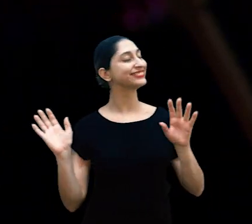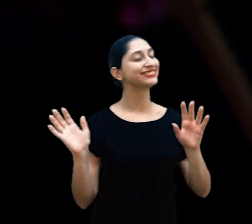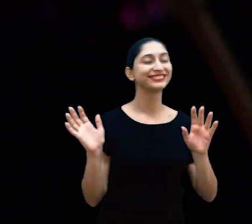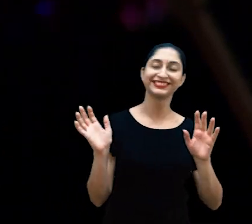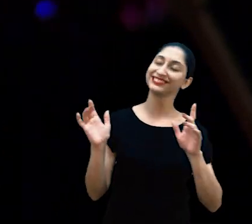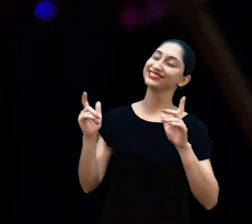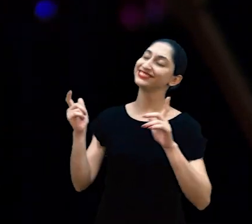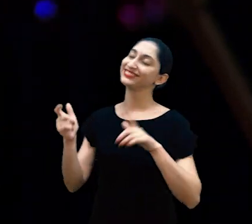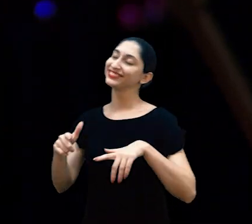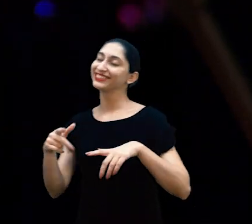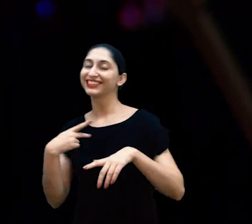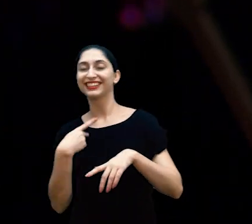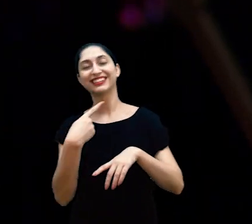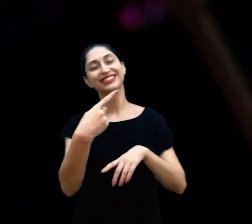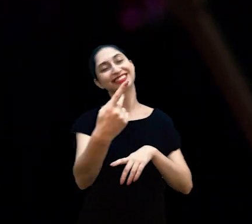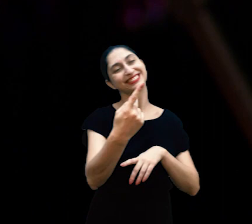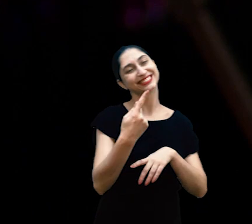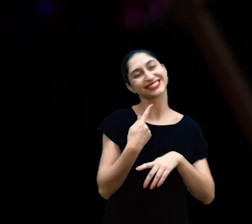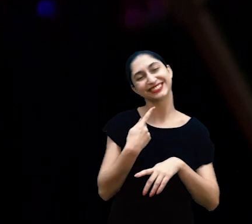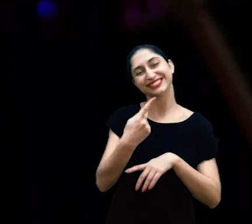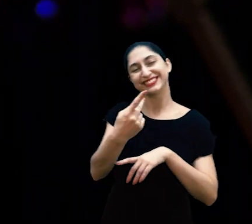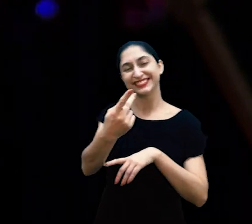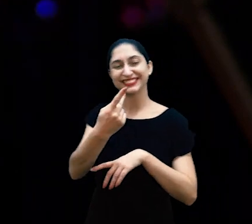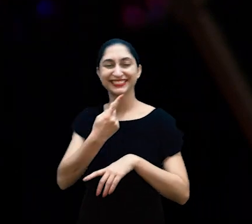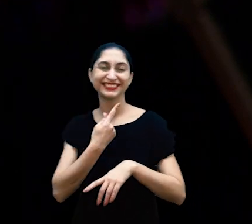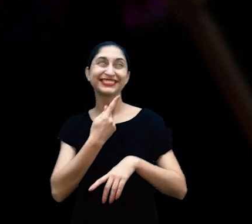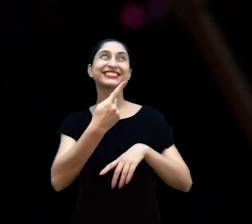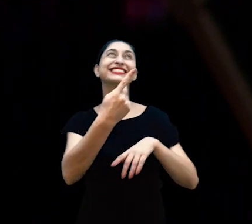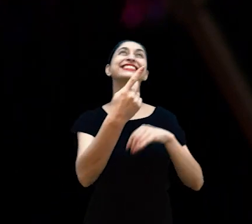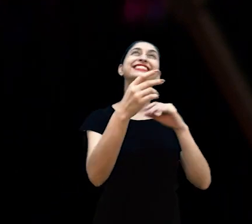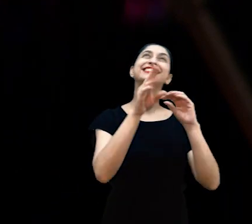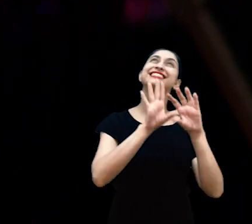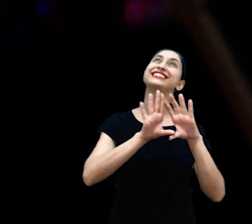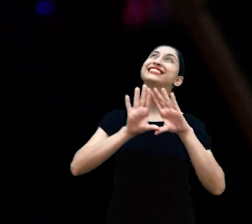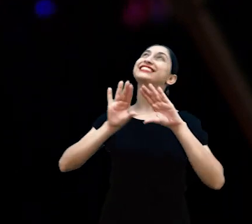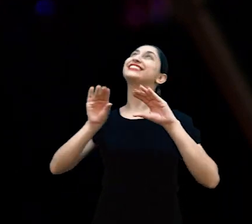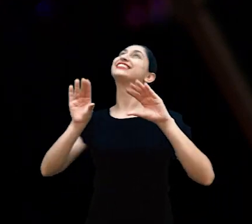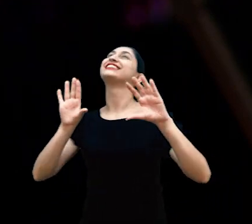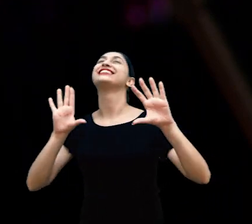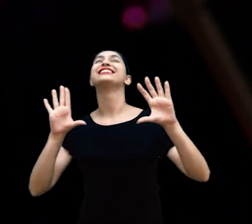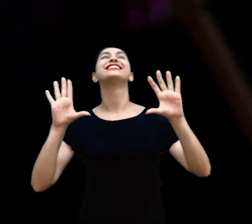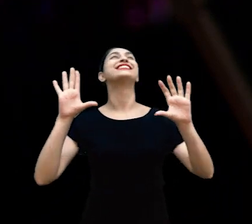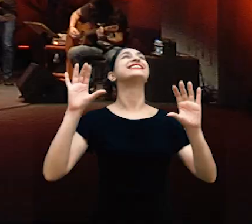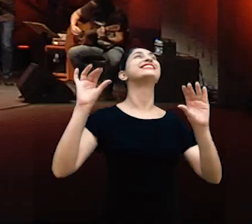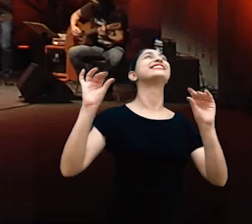Num cantinho só da gente, um